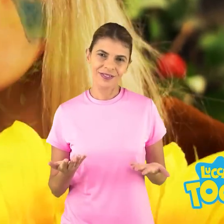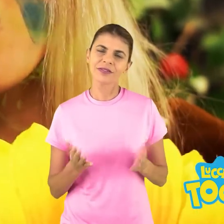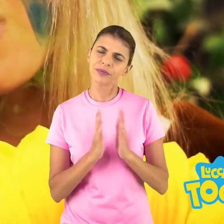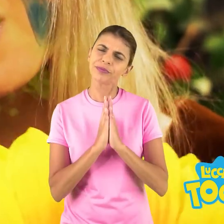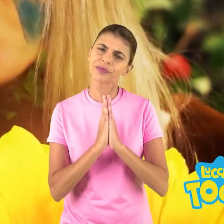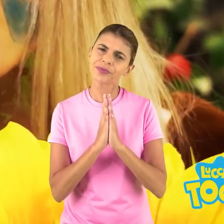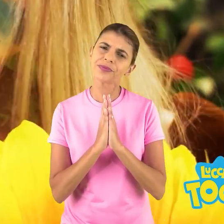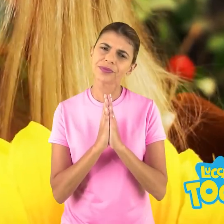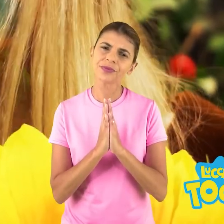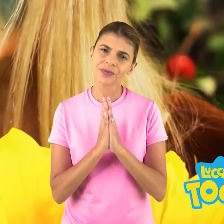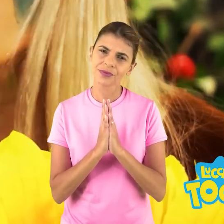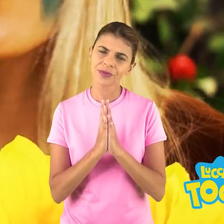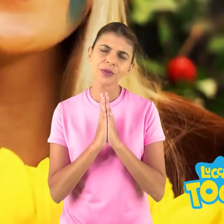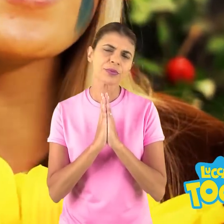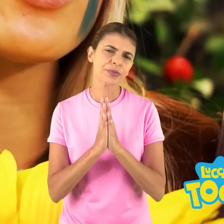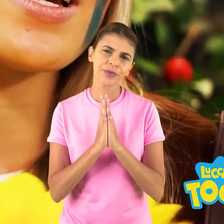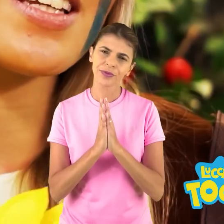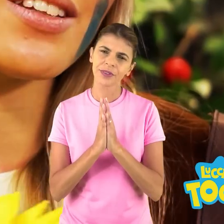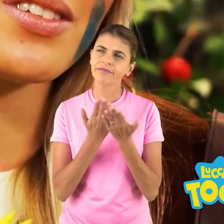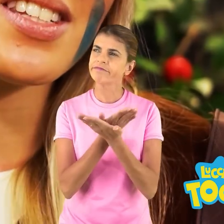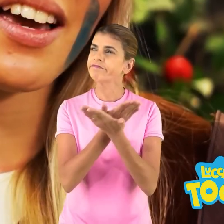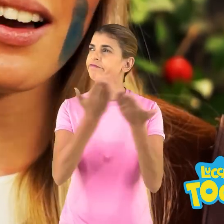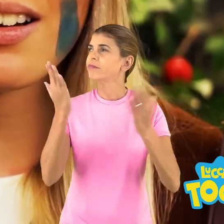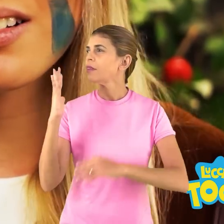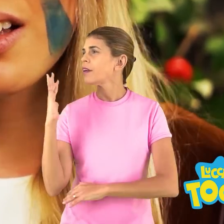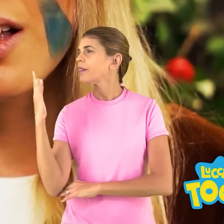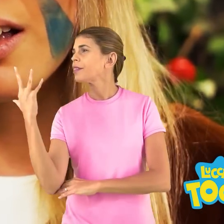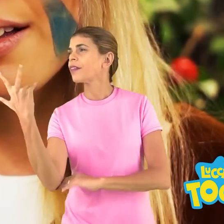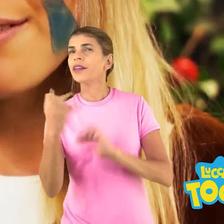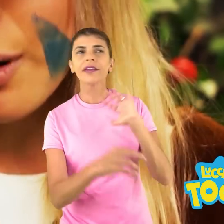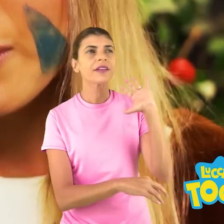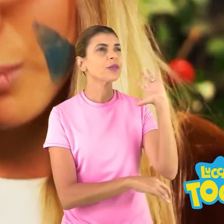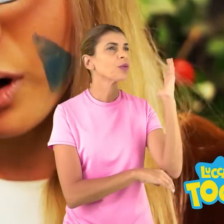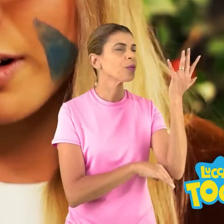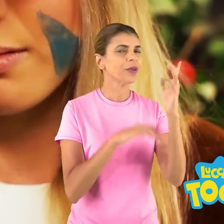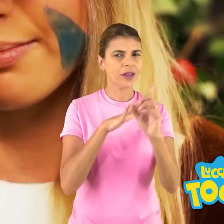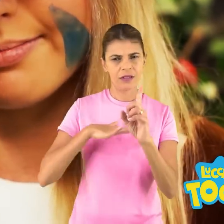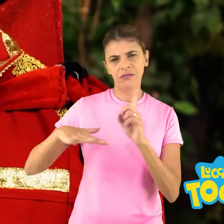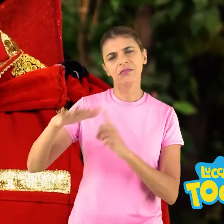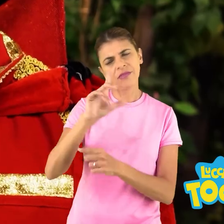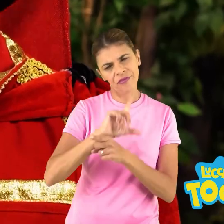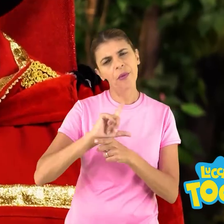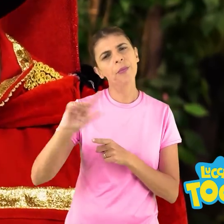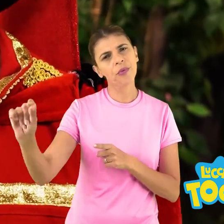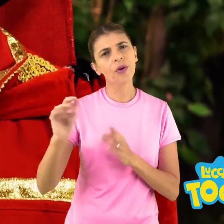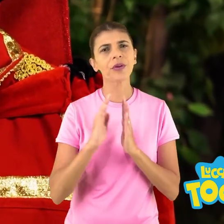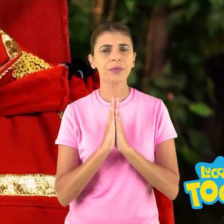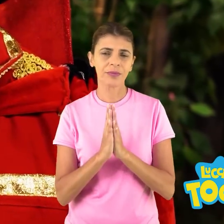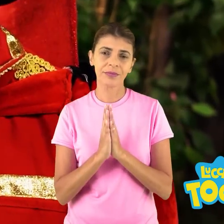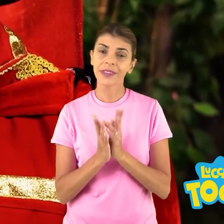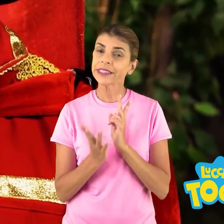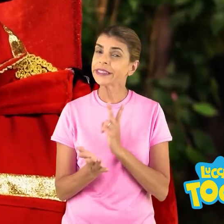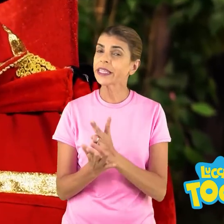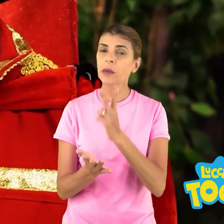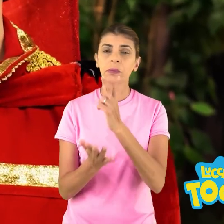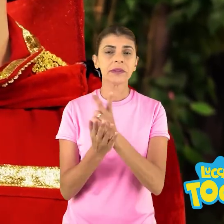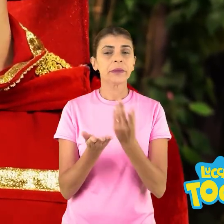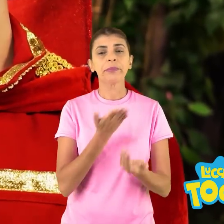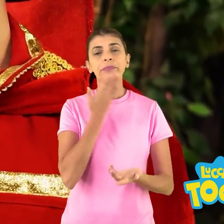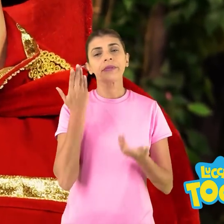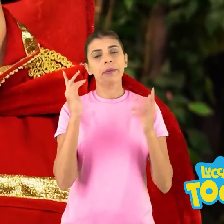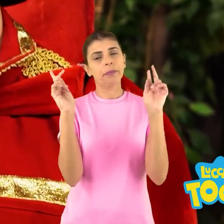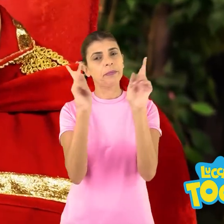Por favor, por toda a natureza que nos cerca, vão embora. Eles sempre querem tirar nossa